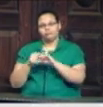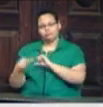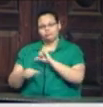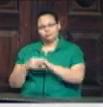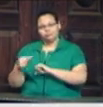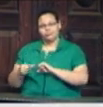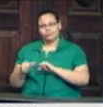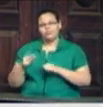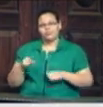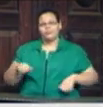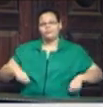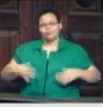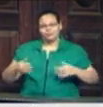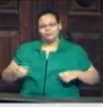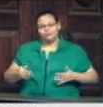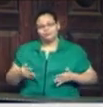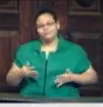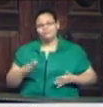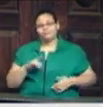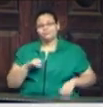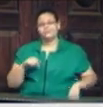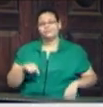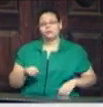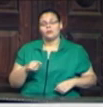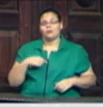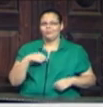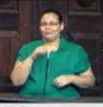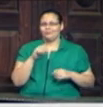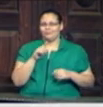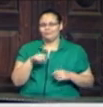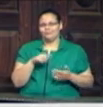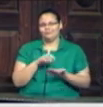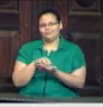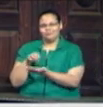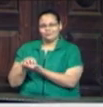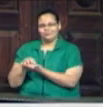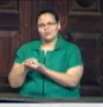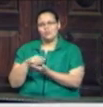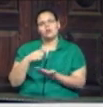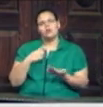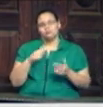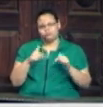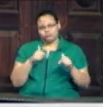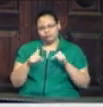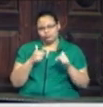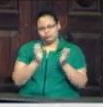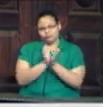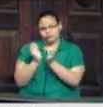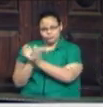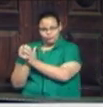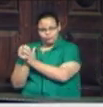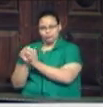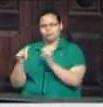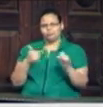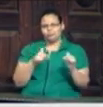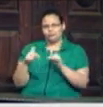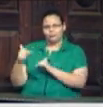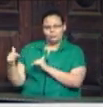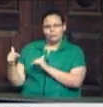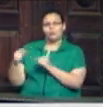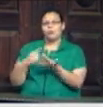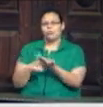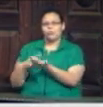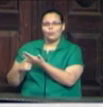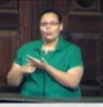o legislado, para que categorias fragilizadas façam acordos abrindo mão de direitos,